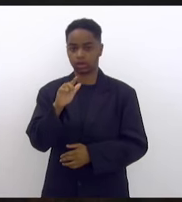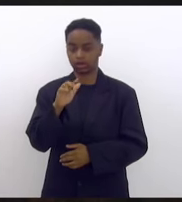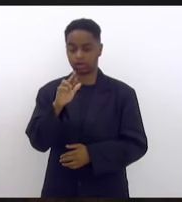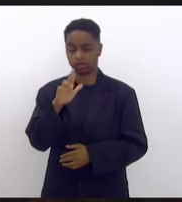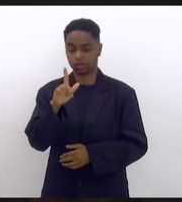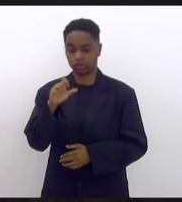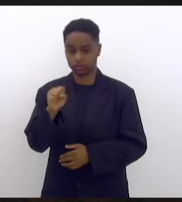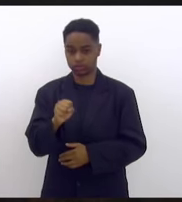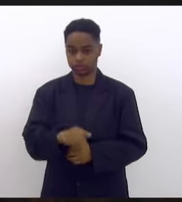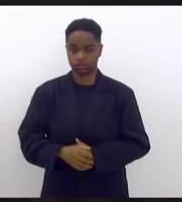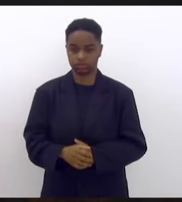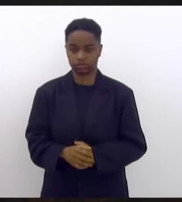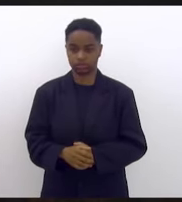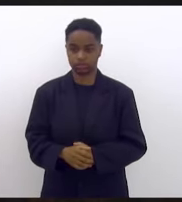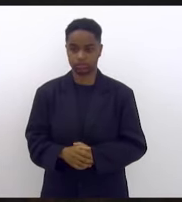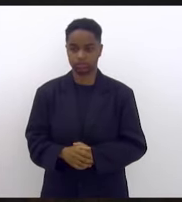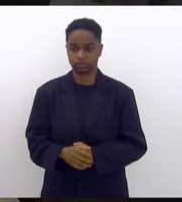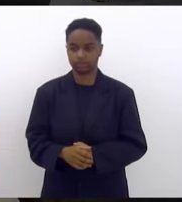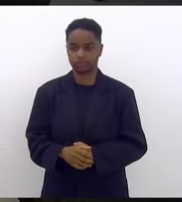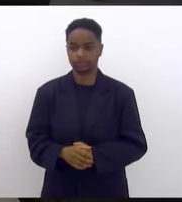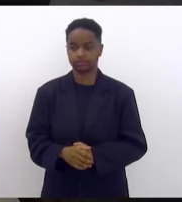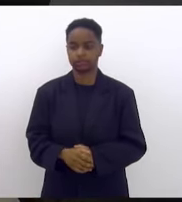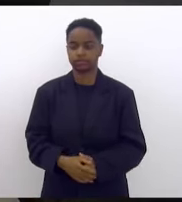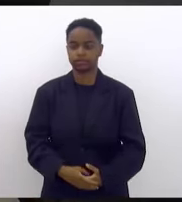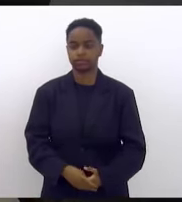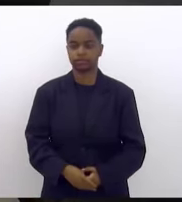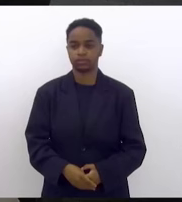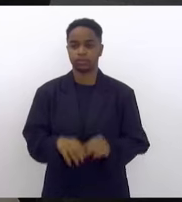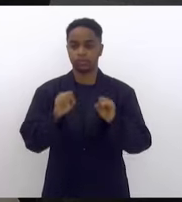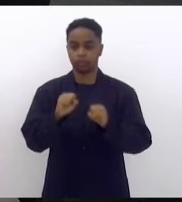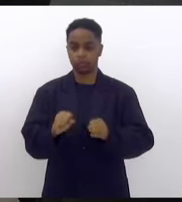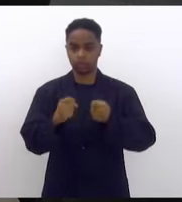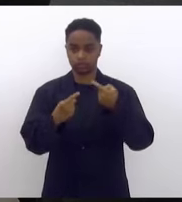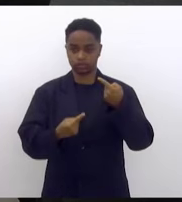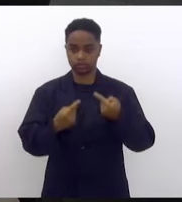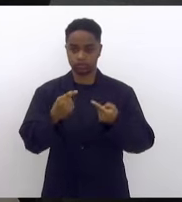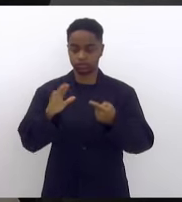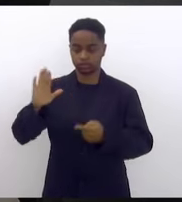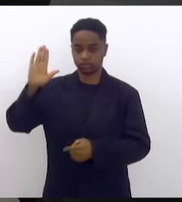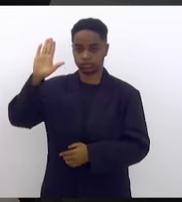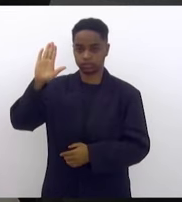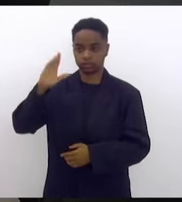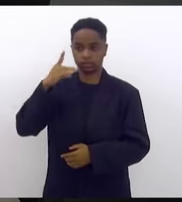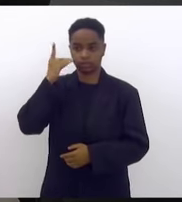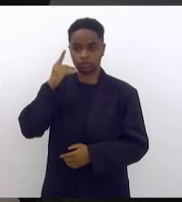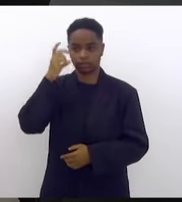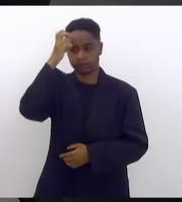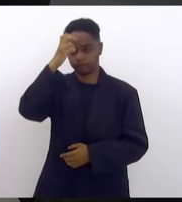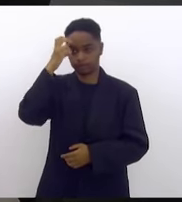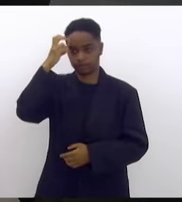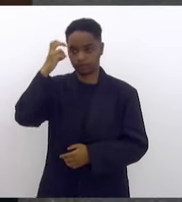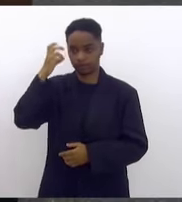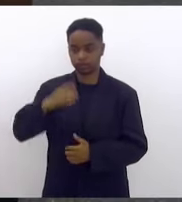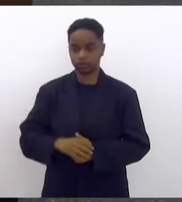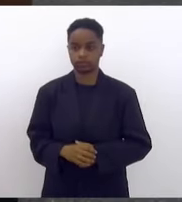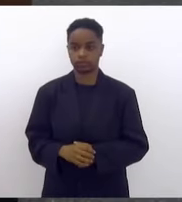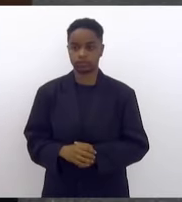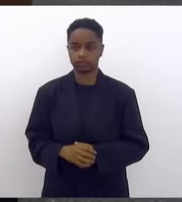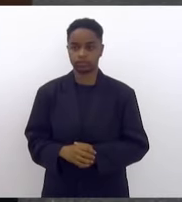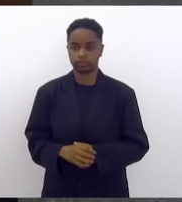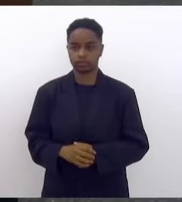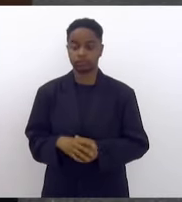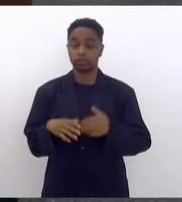Pare. Não, já está indo. Em discussão. Para discutir, presidente. Para discutir, deputada Verônica Lima.